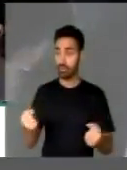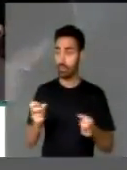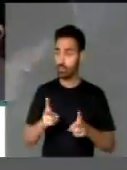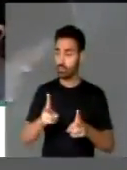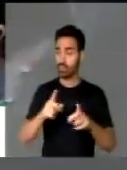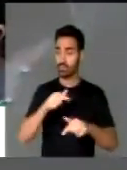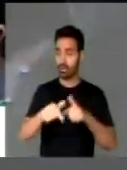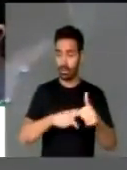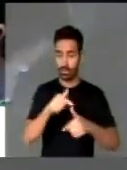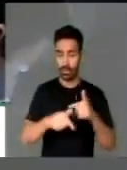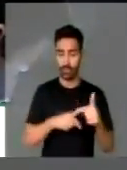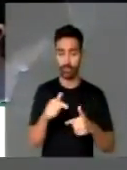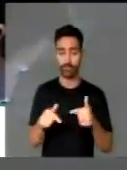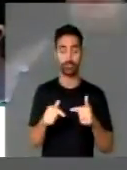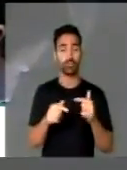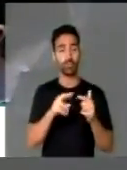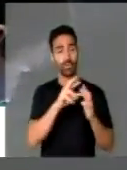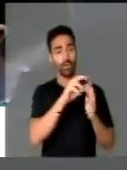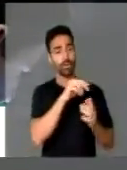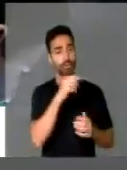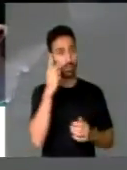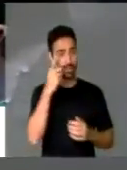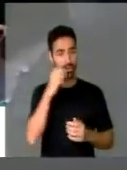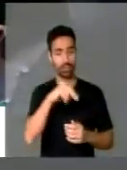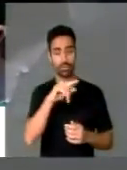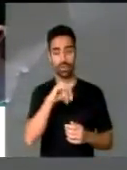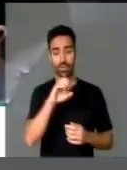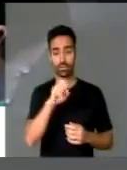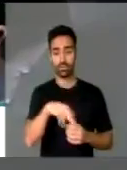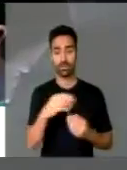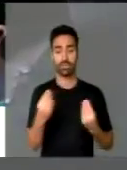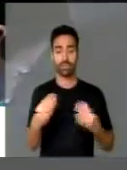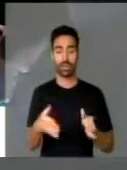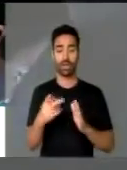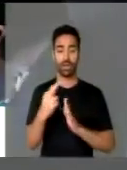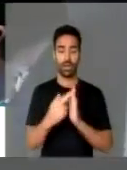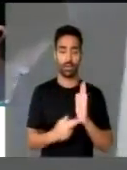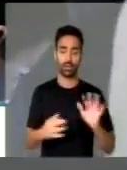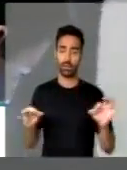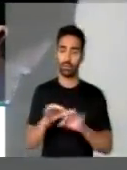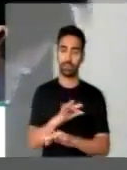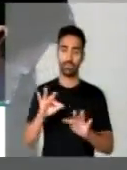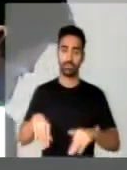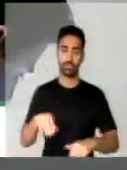Nobre relator Nilson Leitão entregará o seu relatório e aí encerramos essa CPI. Muito obrigado, senhor presidente. Deputado